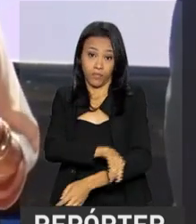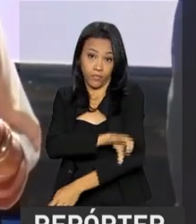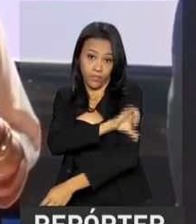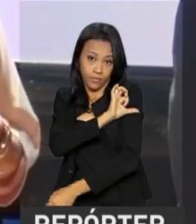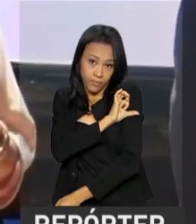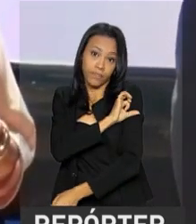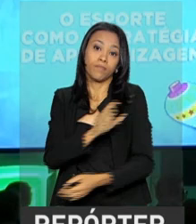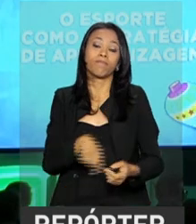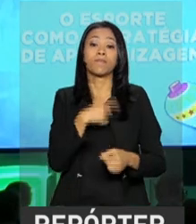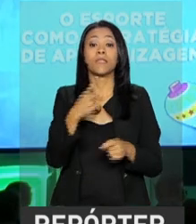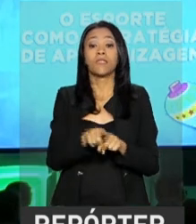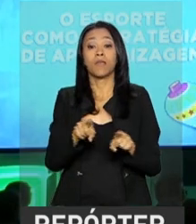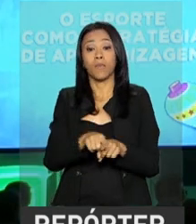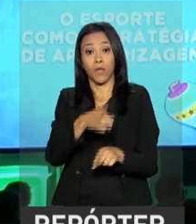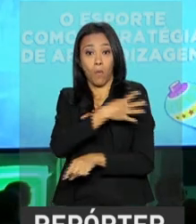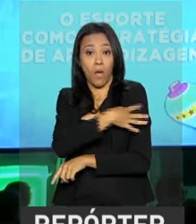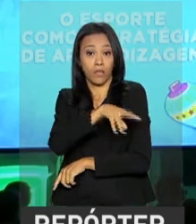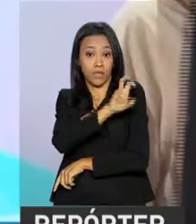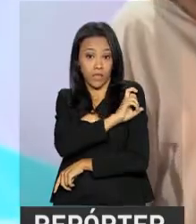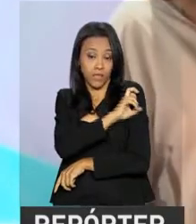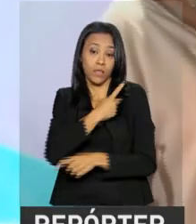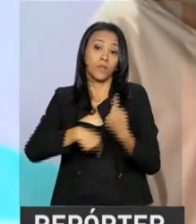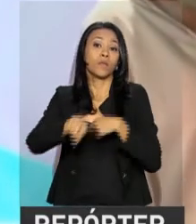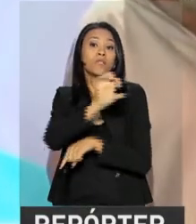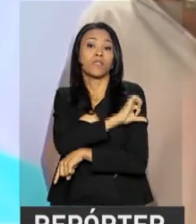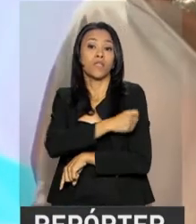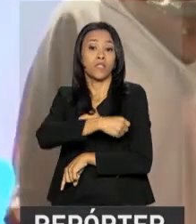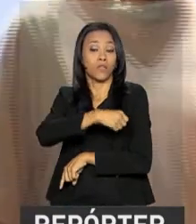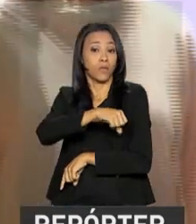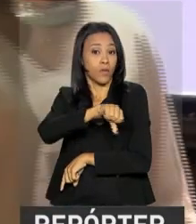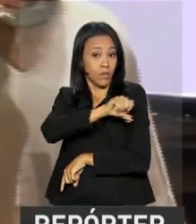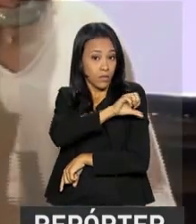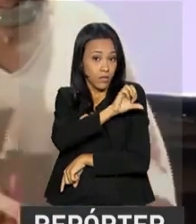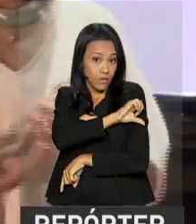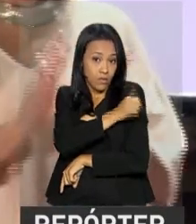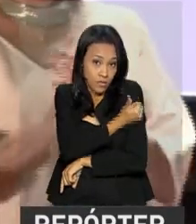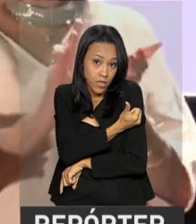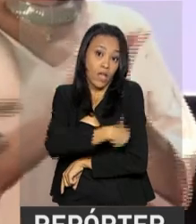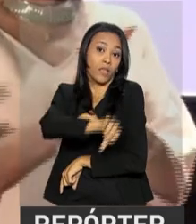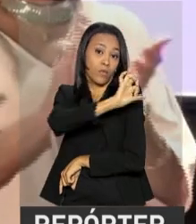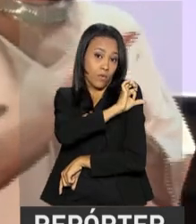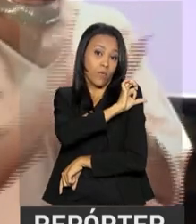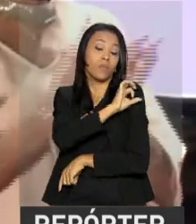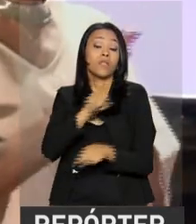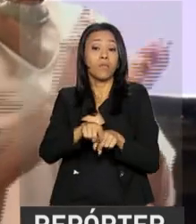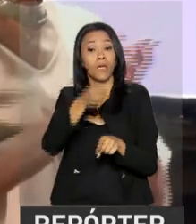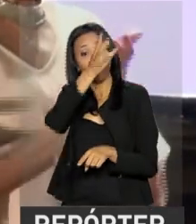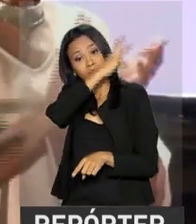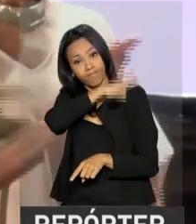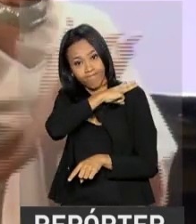fundamental 4º e 5º anos 6º ao 9º ano e ensino médio as premiações foram